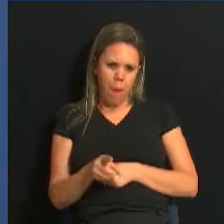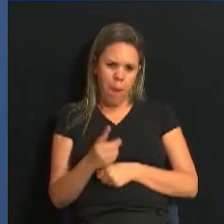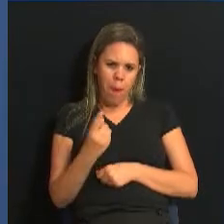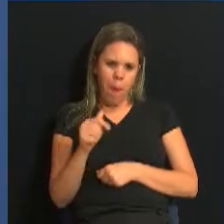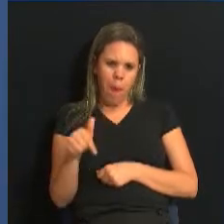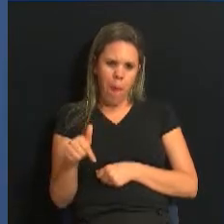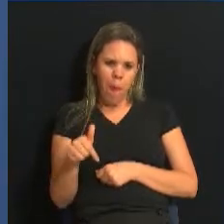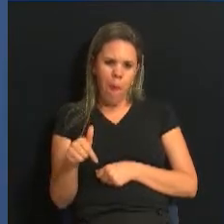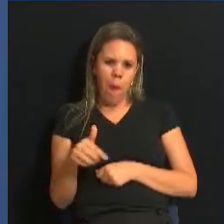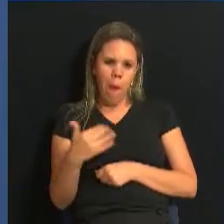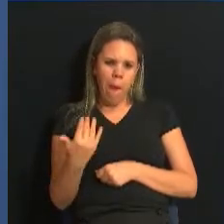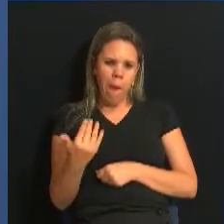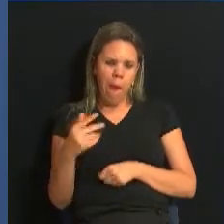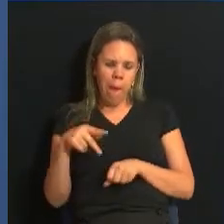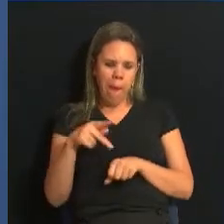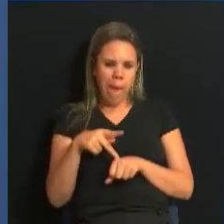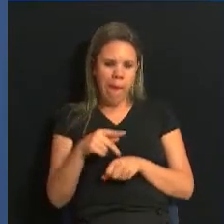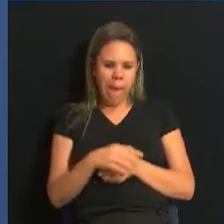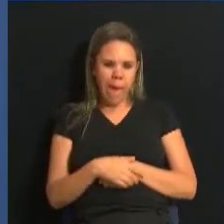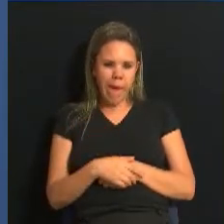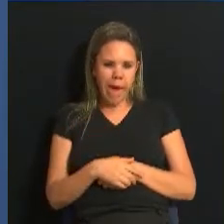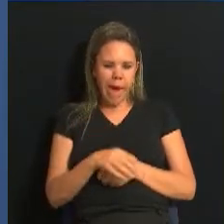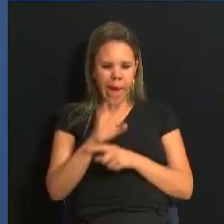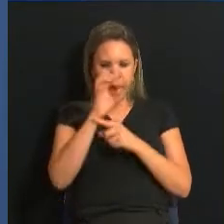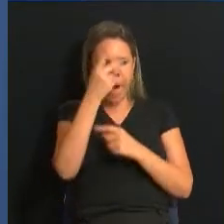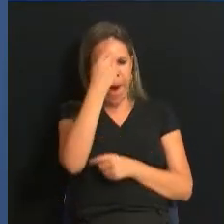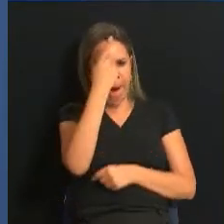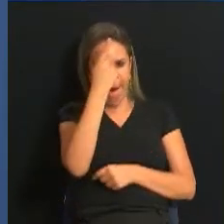636.017 mortes no país. No estado de São Paulo,